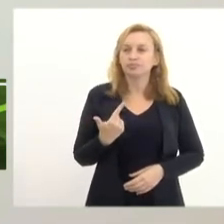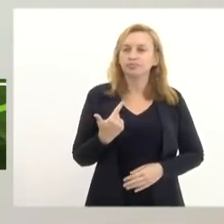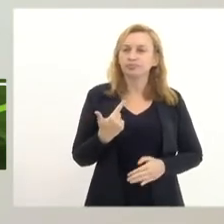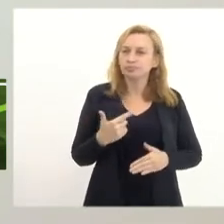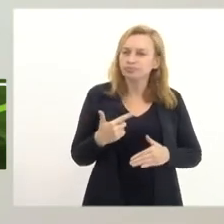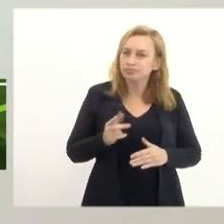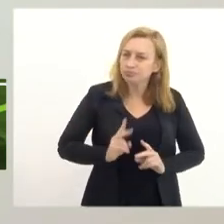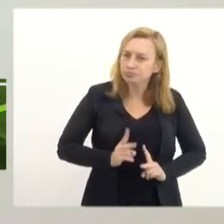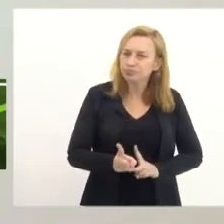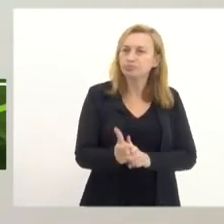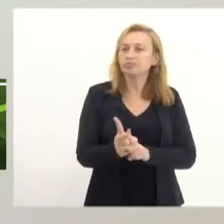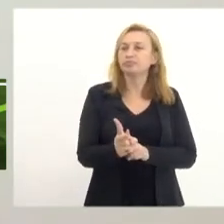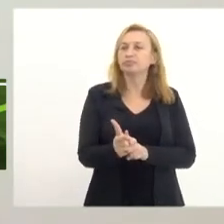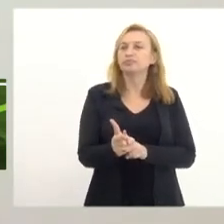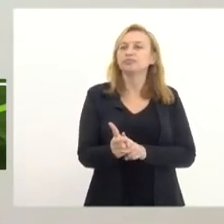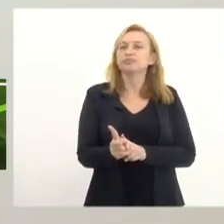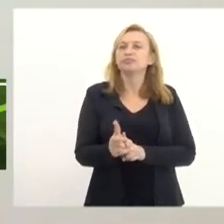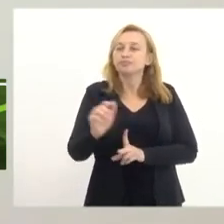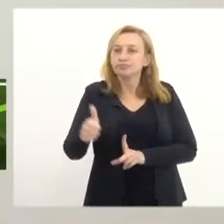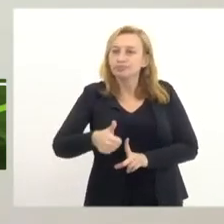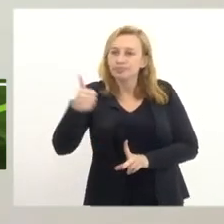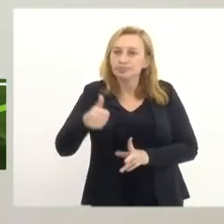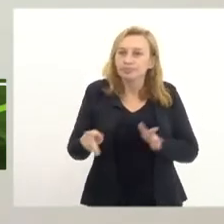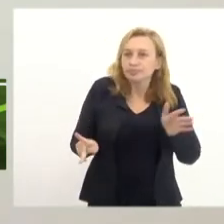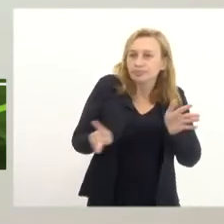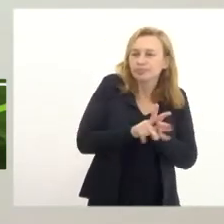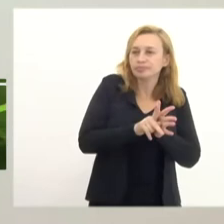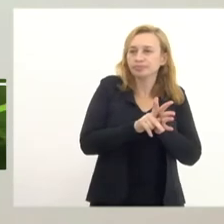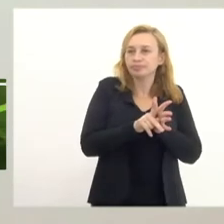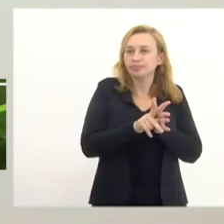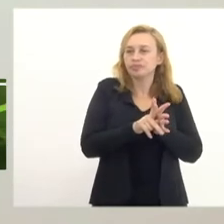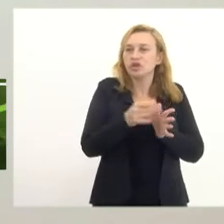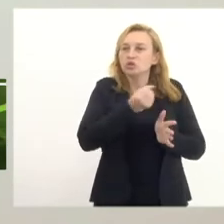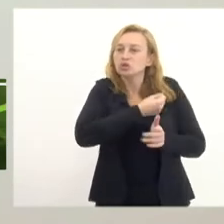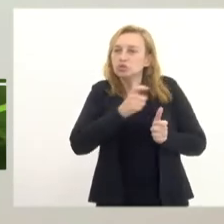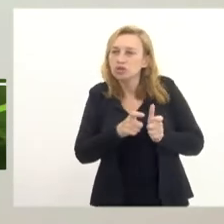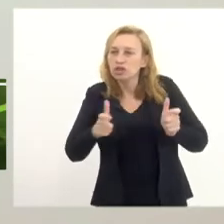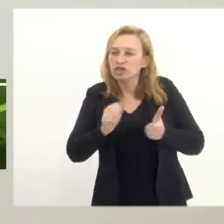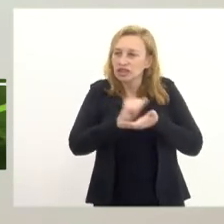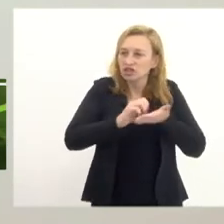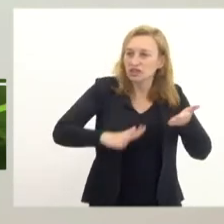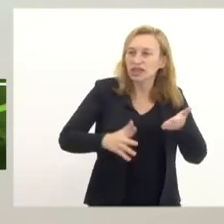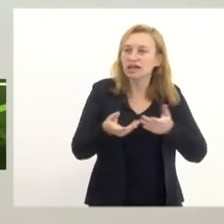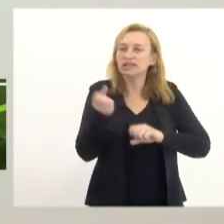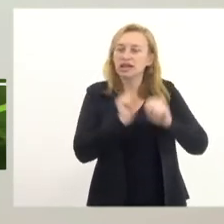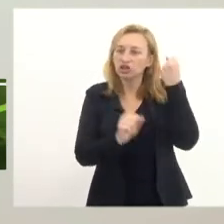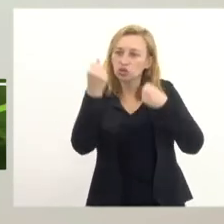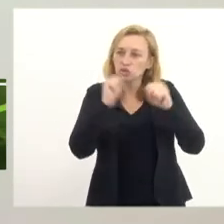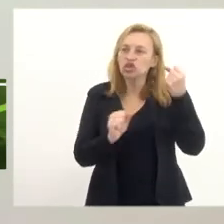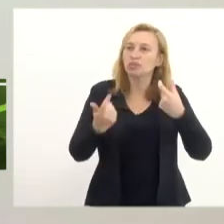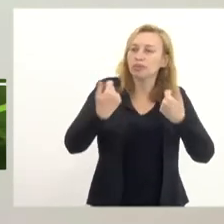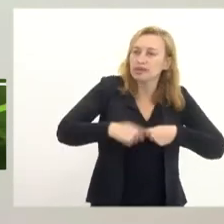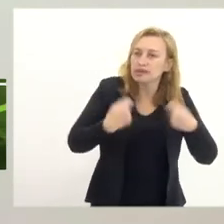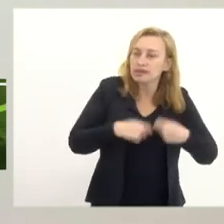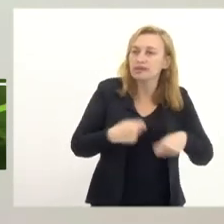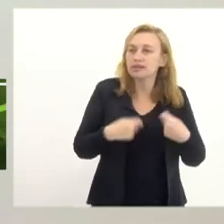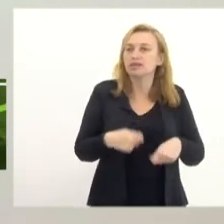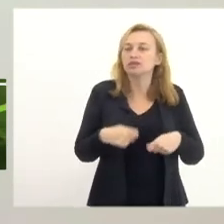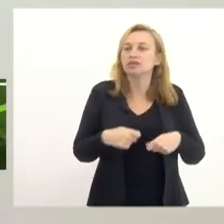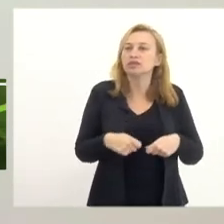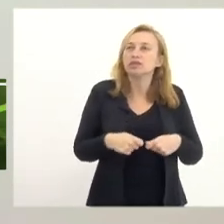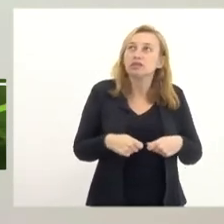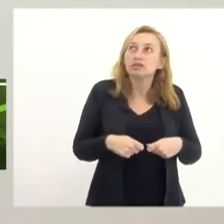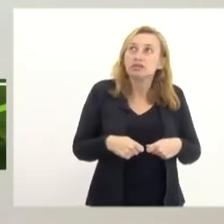prosseguir com melhores projetos, com o aumento da atividade na indústria, a gente precisa de um